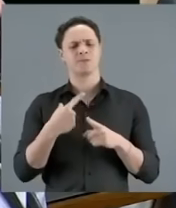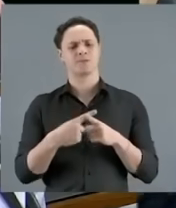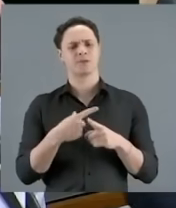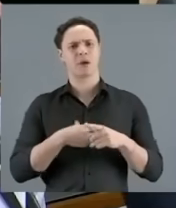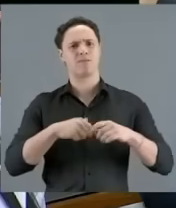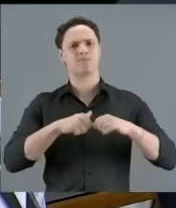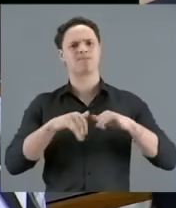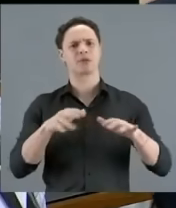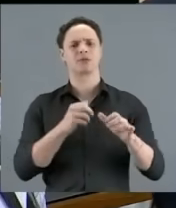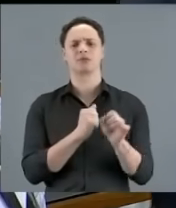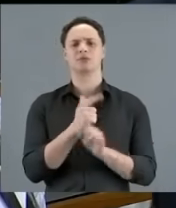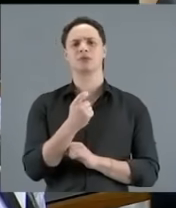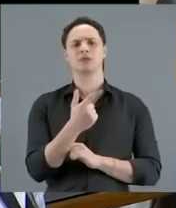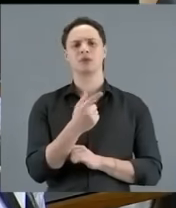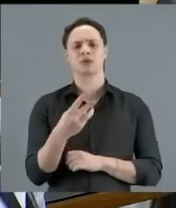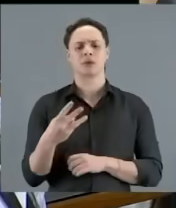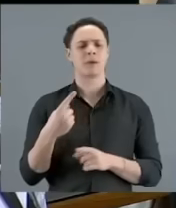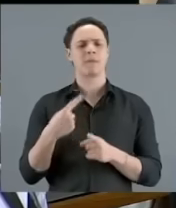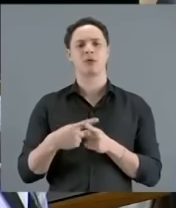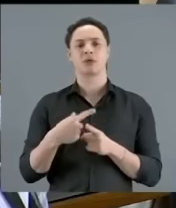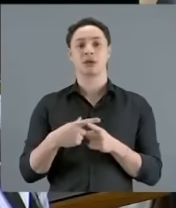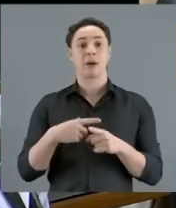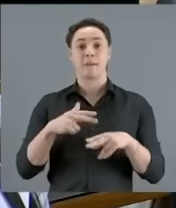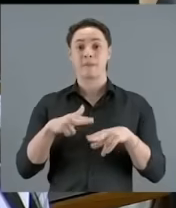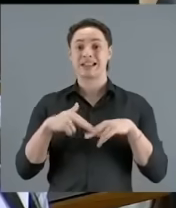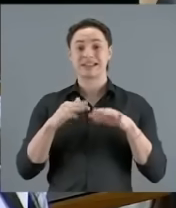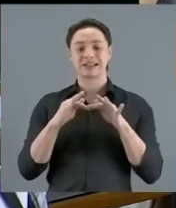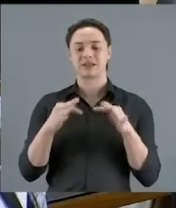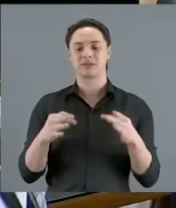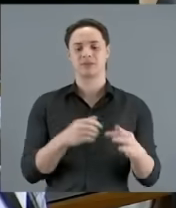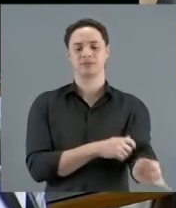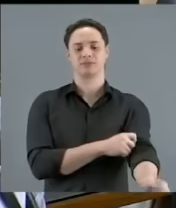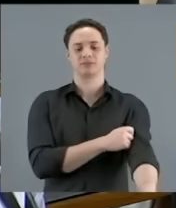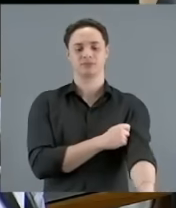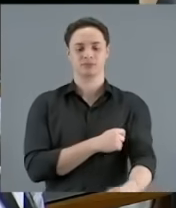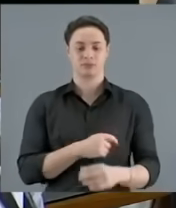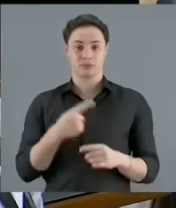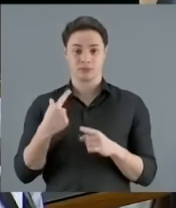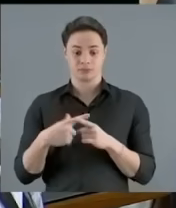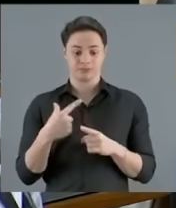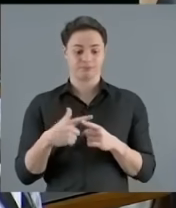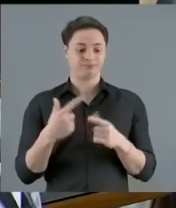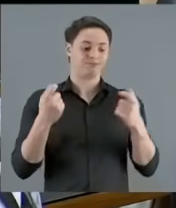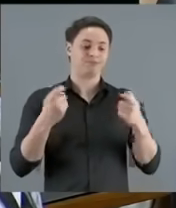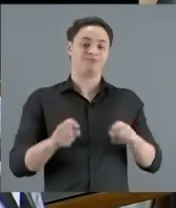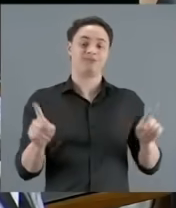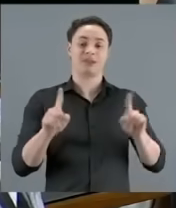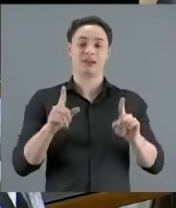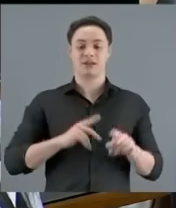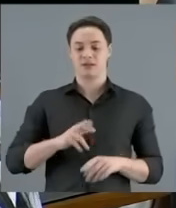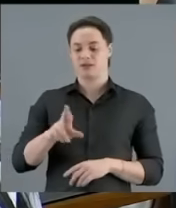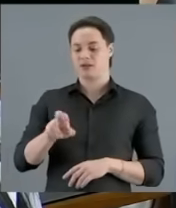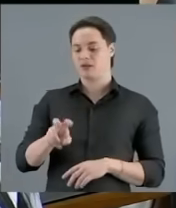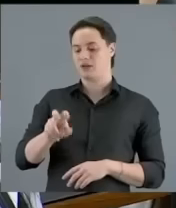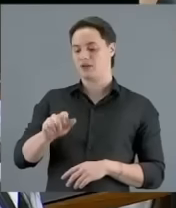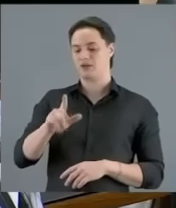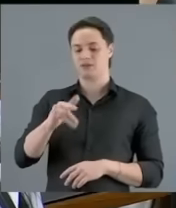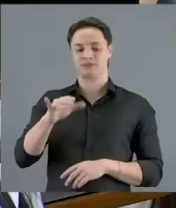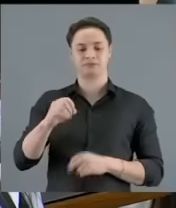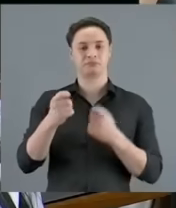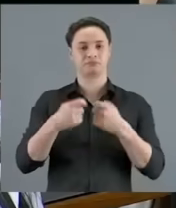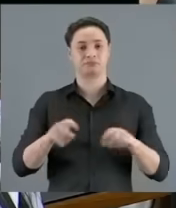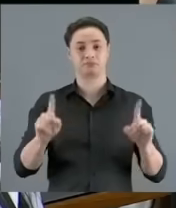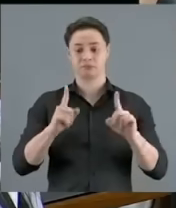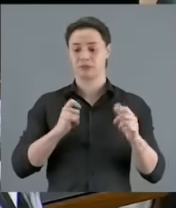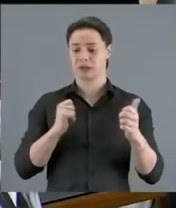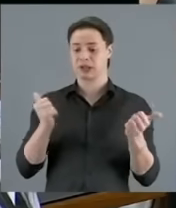explodiu em 2023? Por uma razão muito simples. Porque acabaram com a necessidade da revalidação. Porque